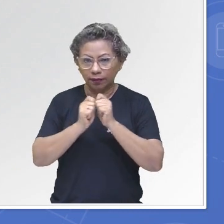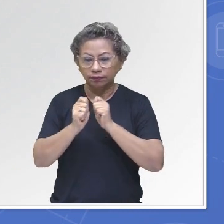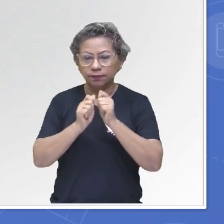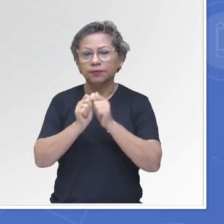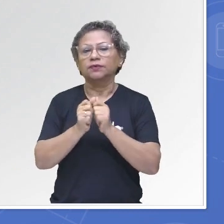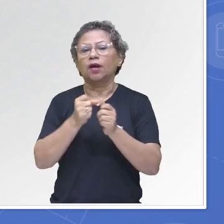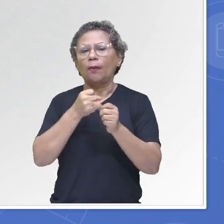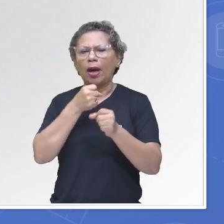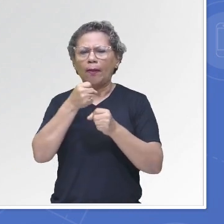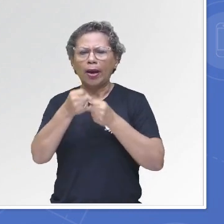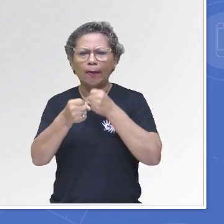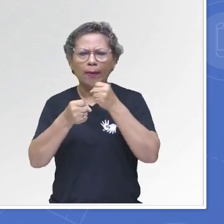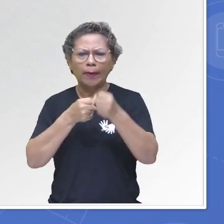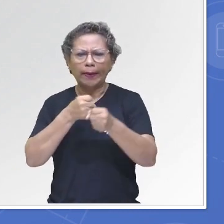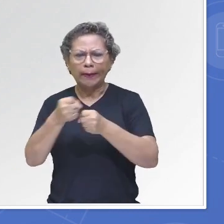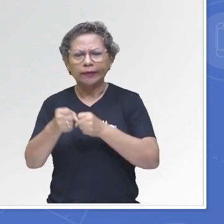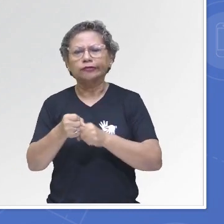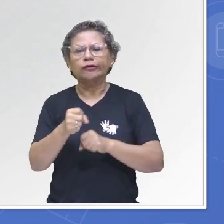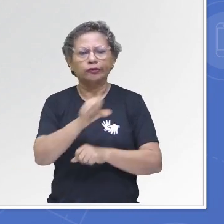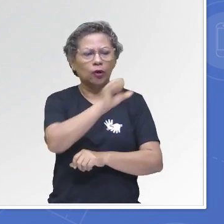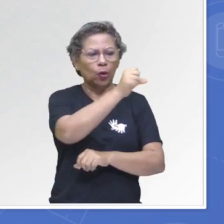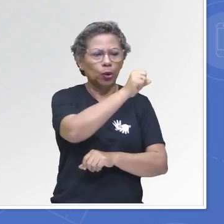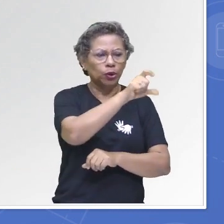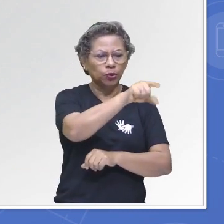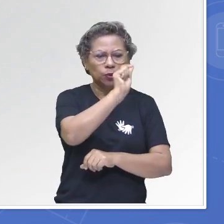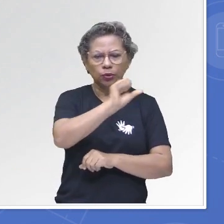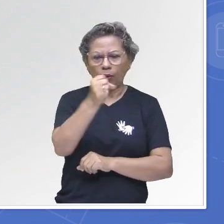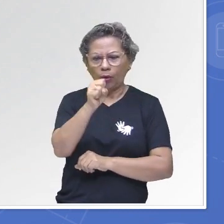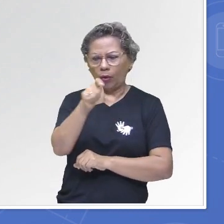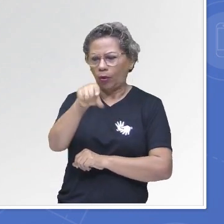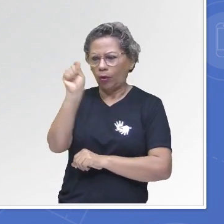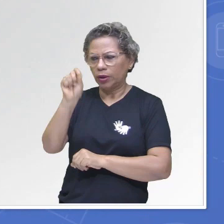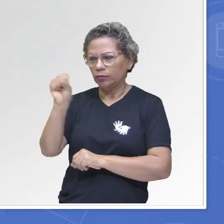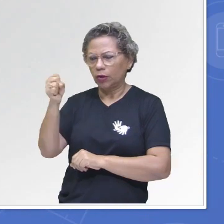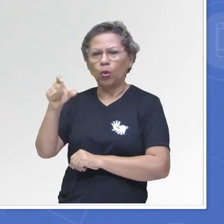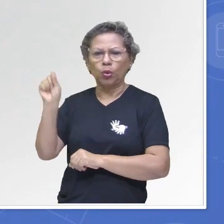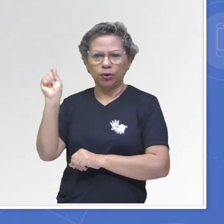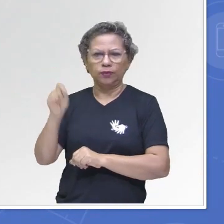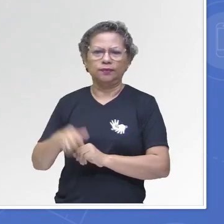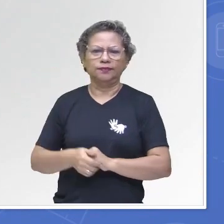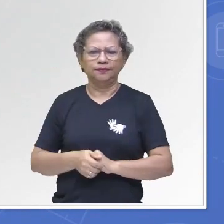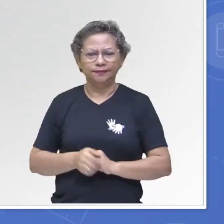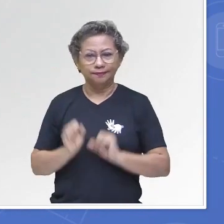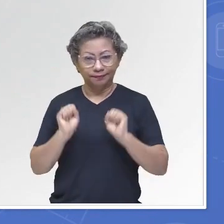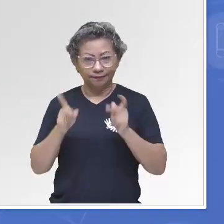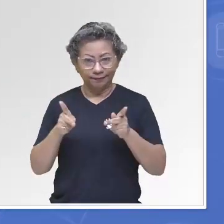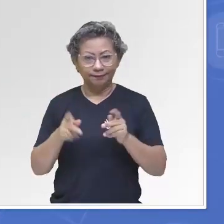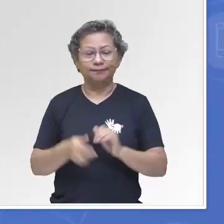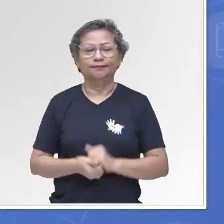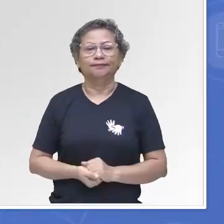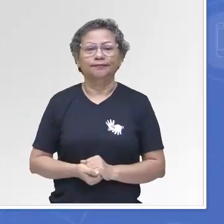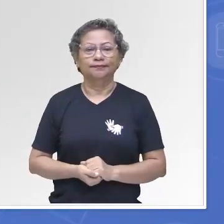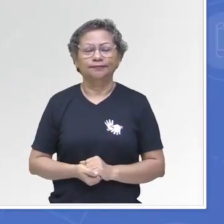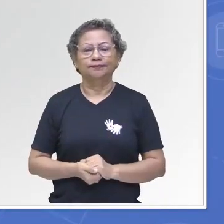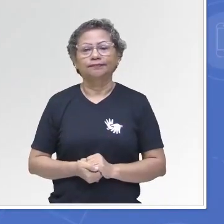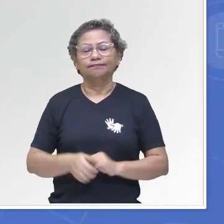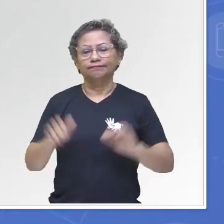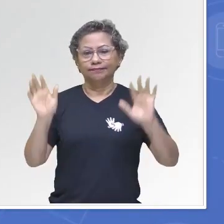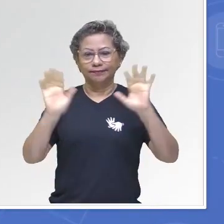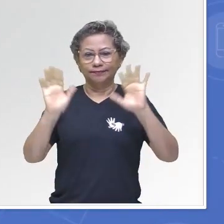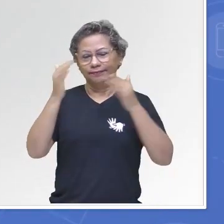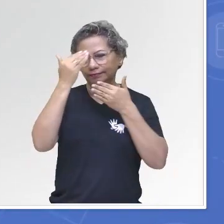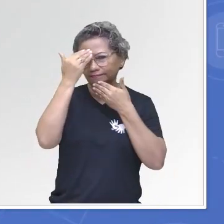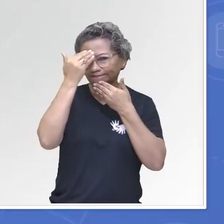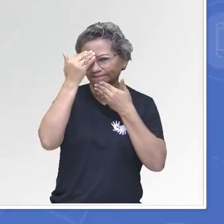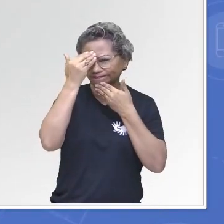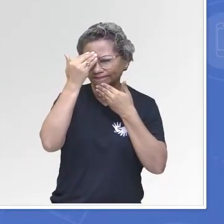na fila do cinema e aí coletou as suas informações, tá bom? Então é isso, gente. Obrigado